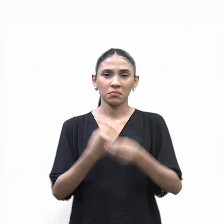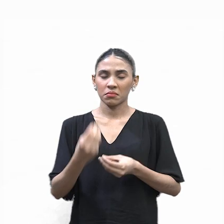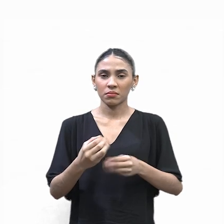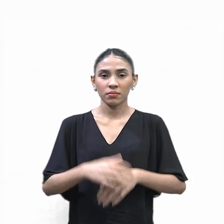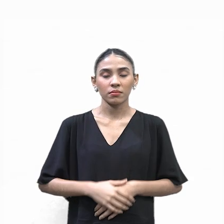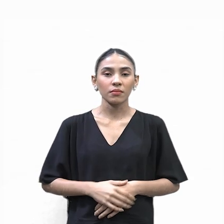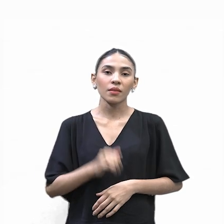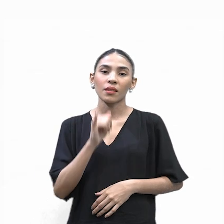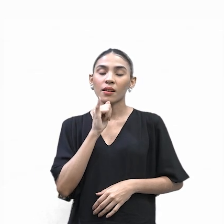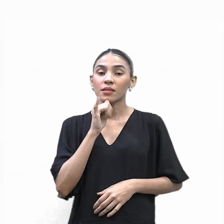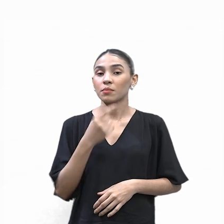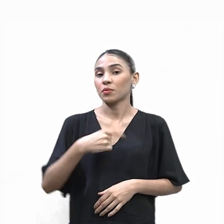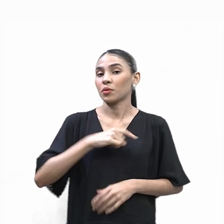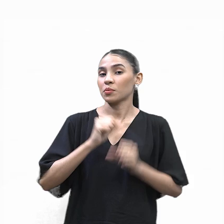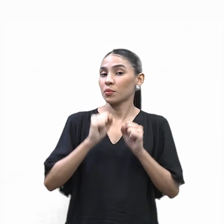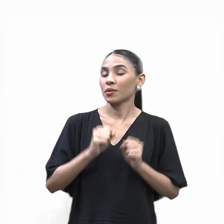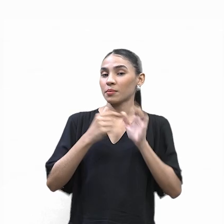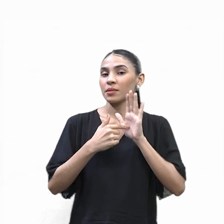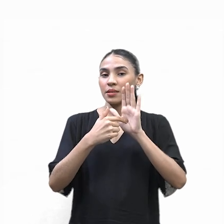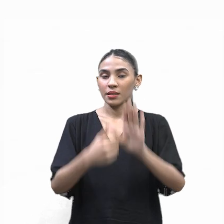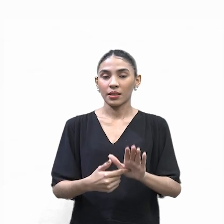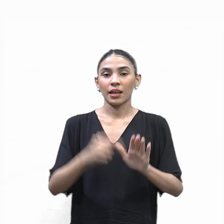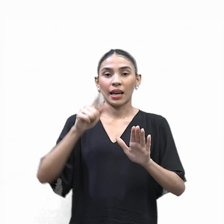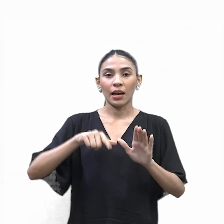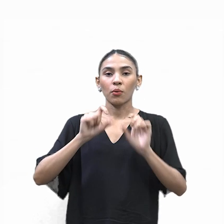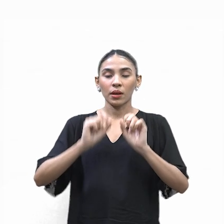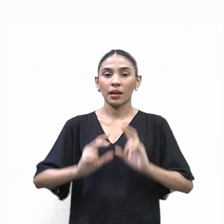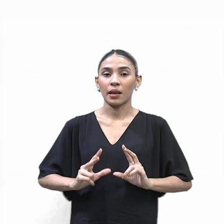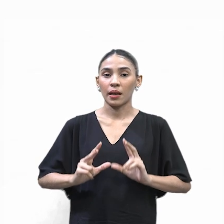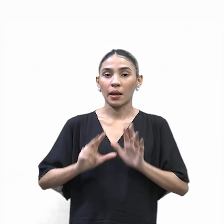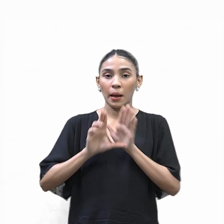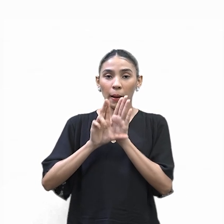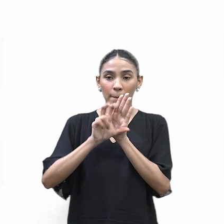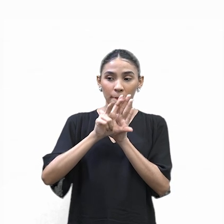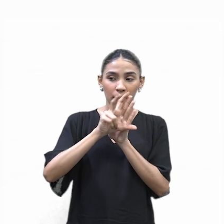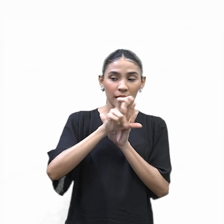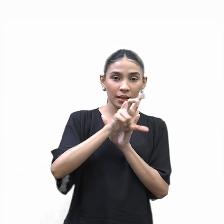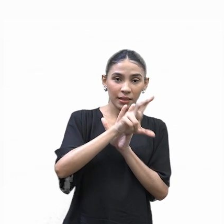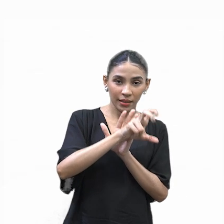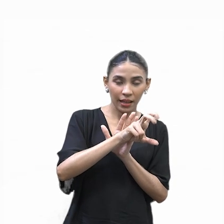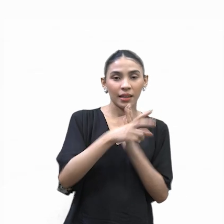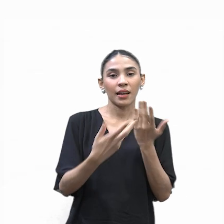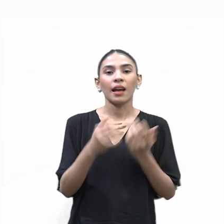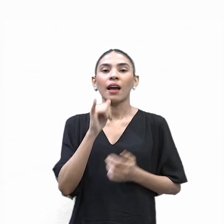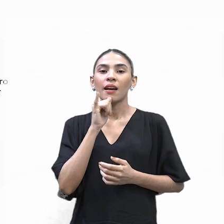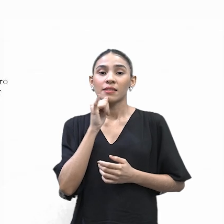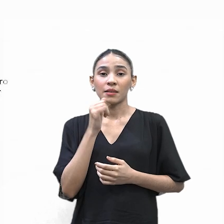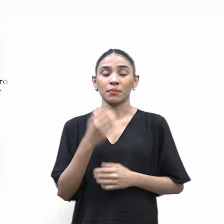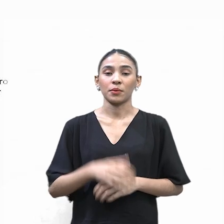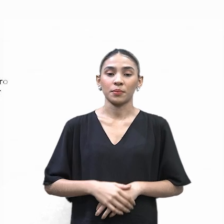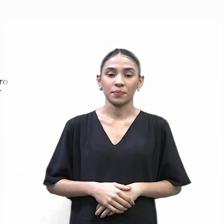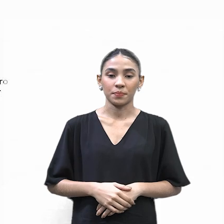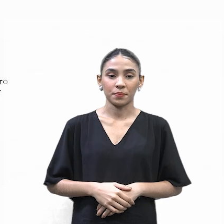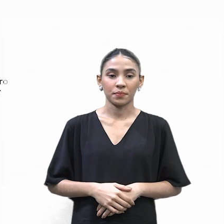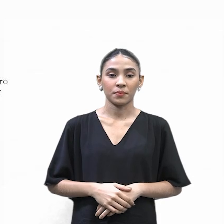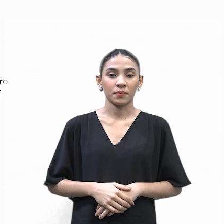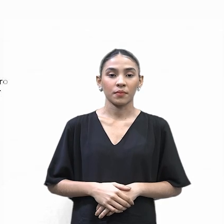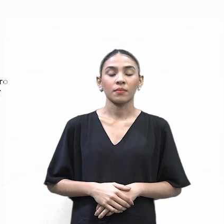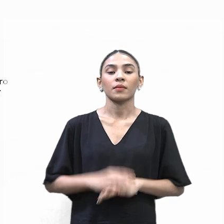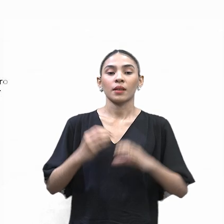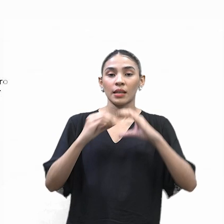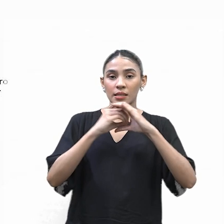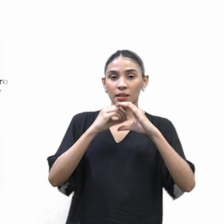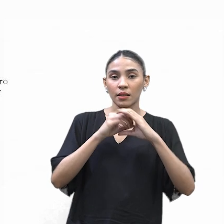procarióticas? Um exemplo que a gente pode citar aí são as bactérias, tá? Por exemplo, né, como a gente já está vendo. Já as